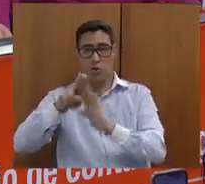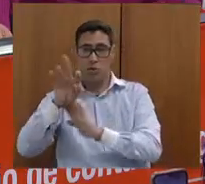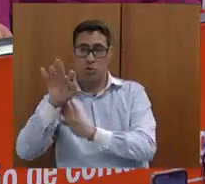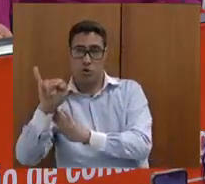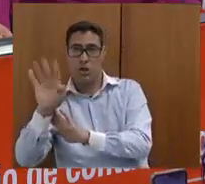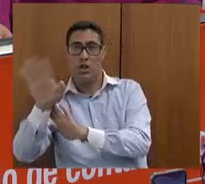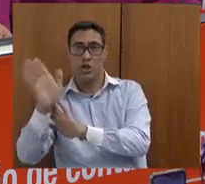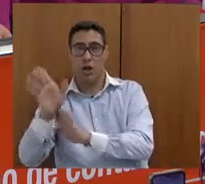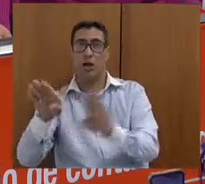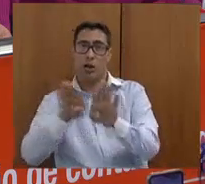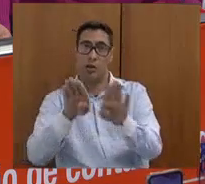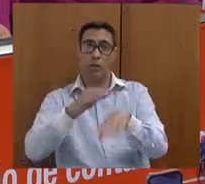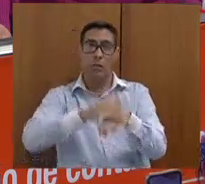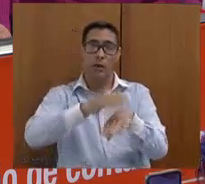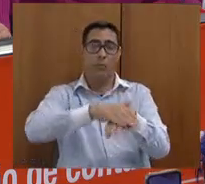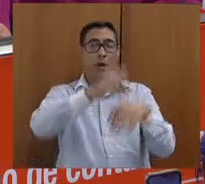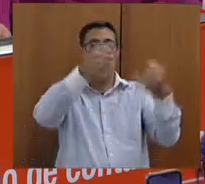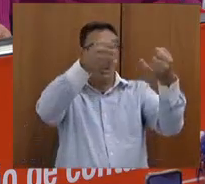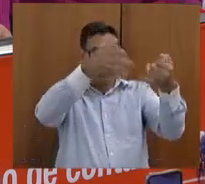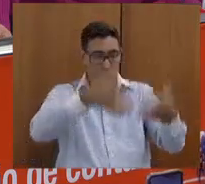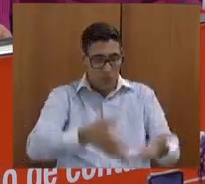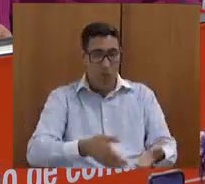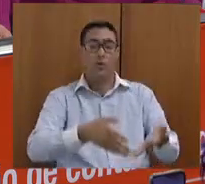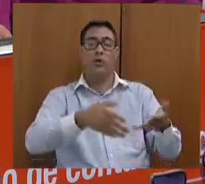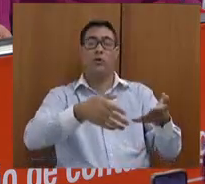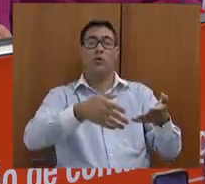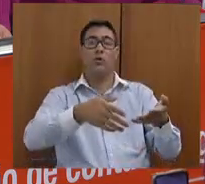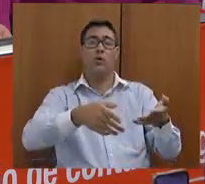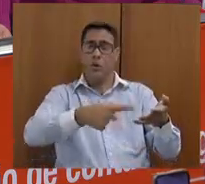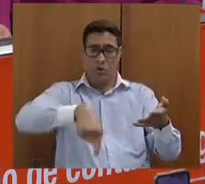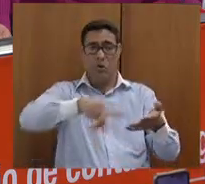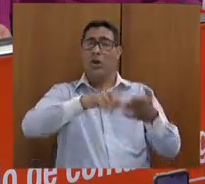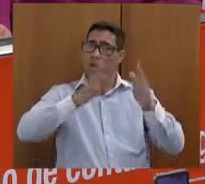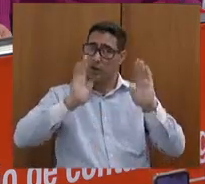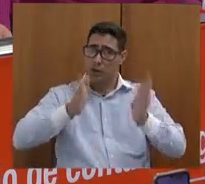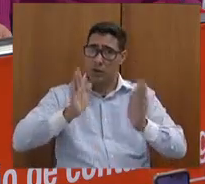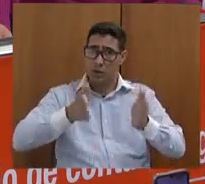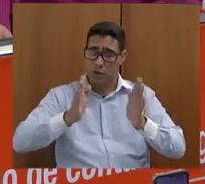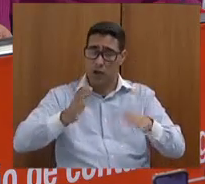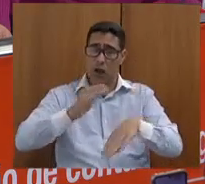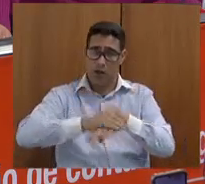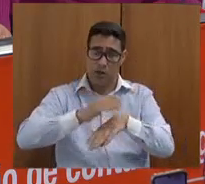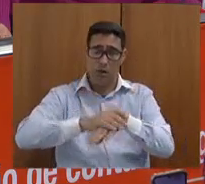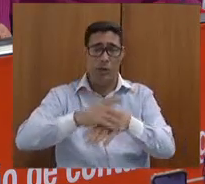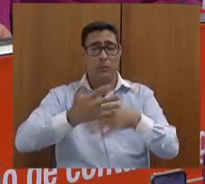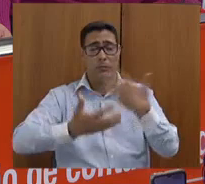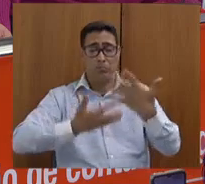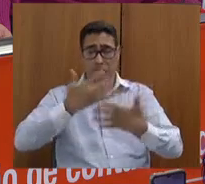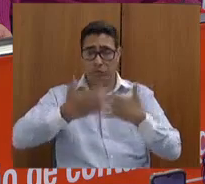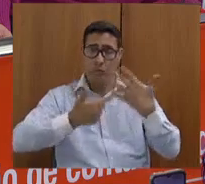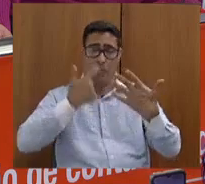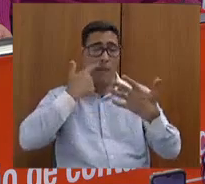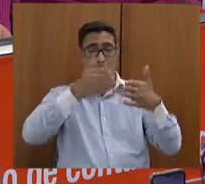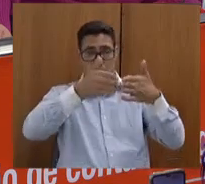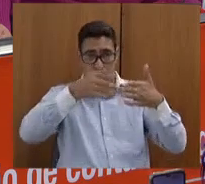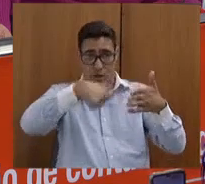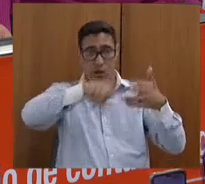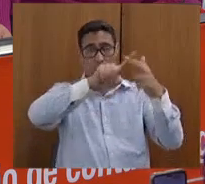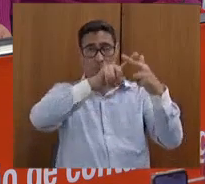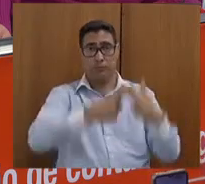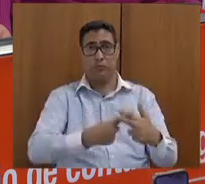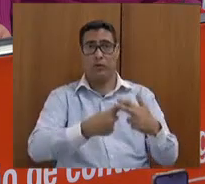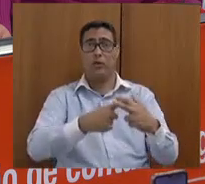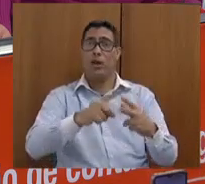agora que a senhora traz nós já havíamos encaminhado para fazer assim encaminhamento essa placa Tá ok então